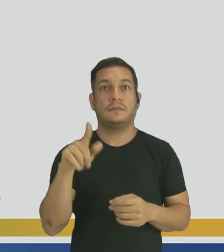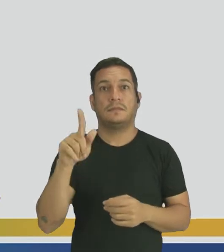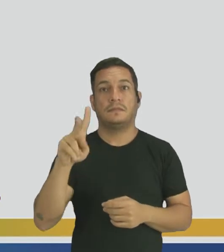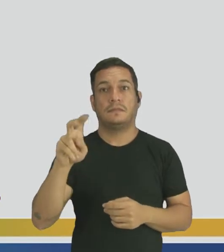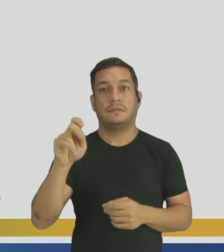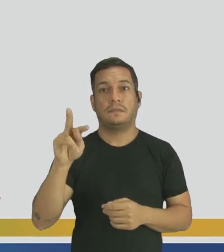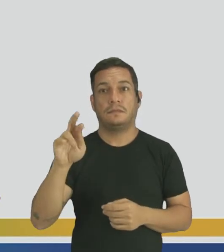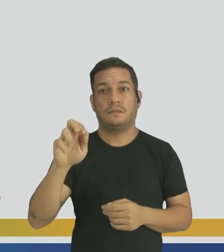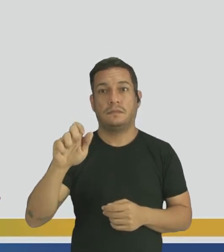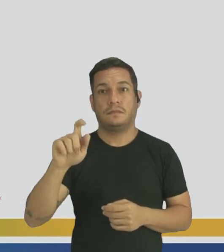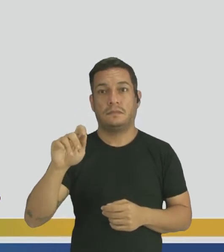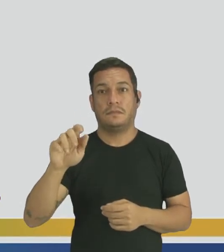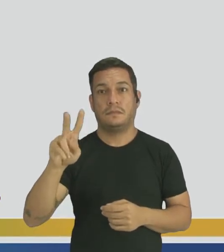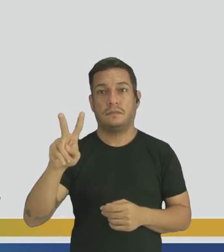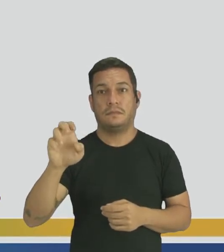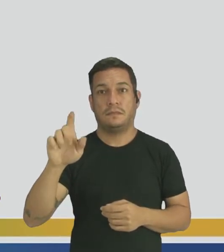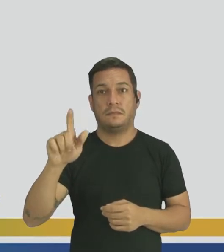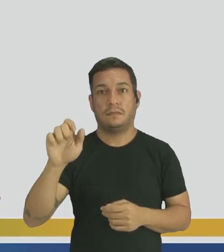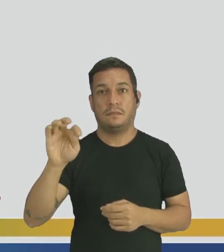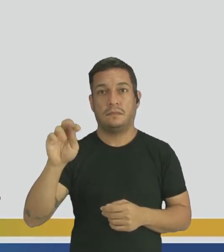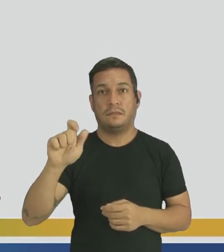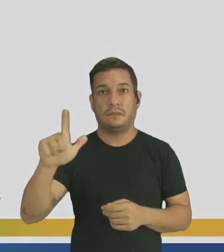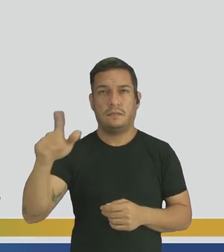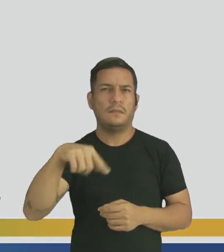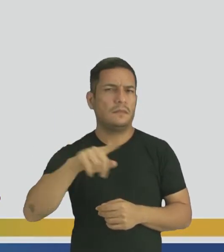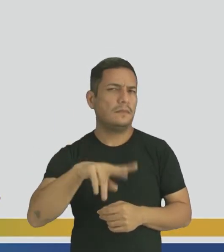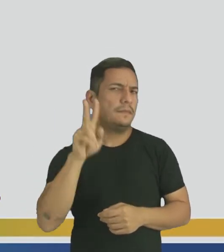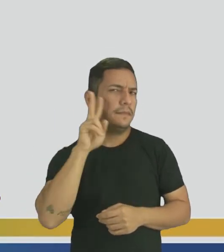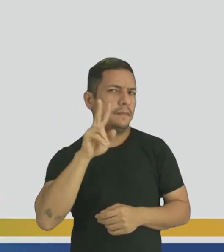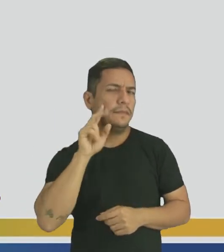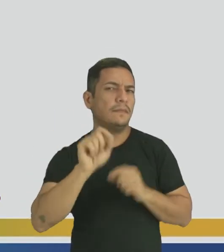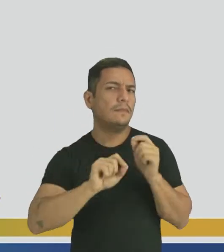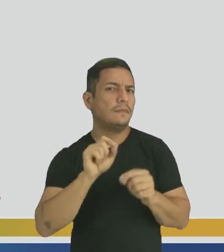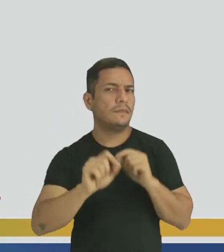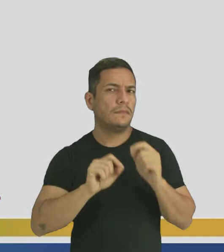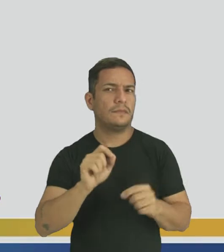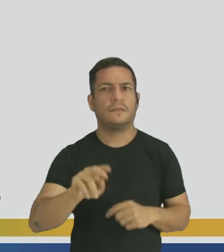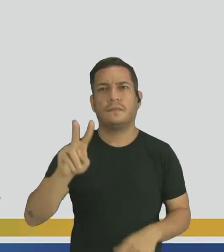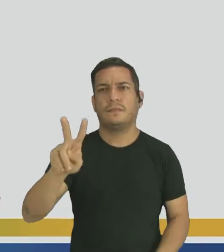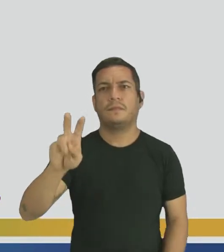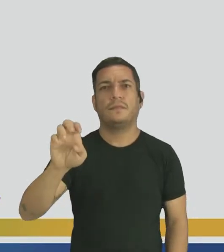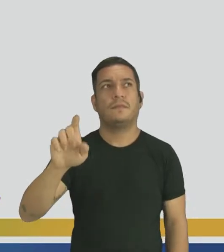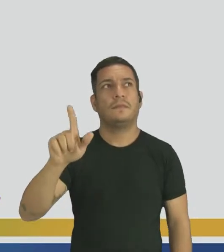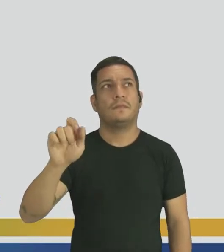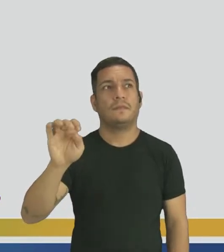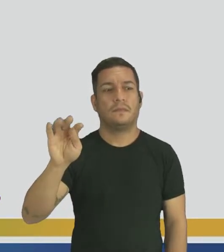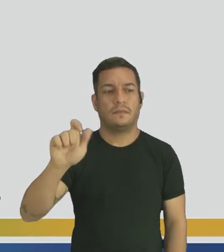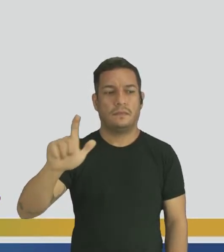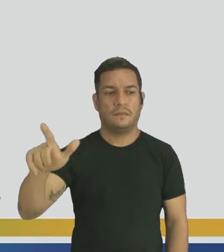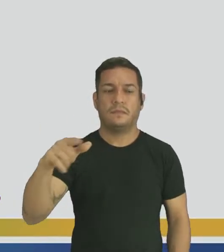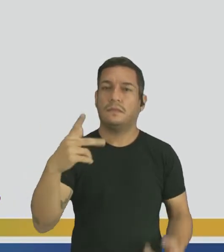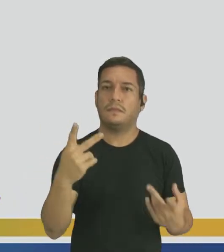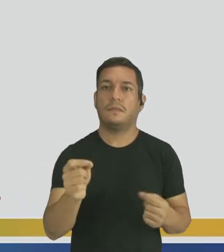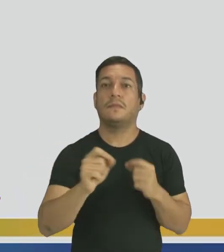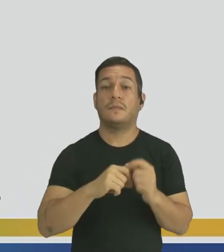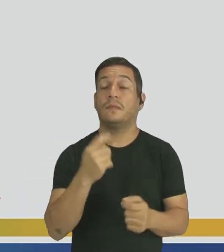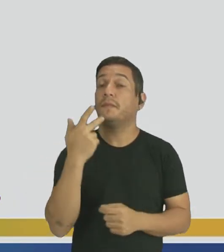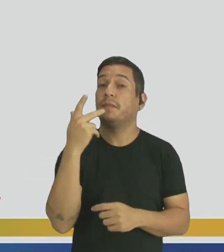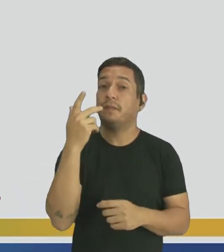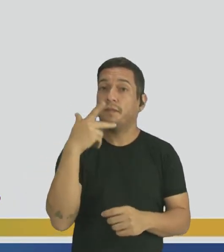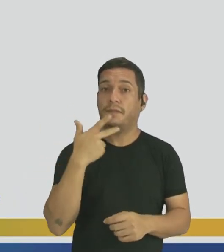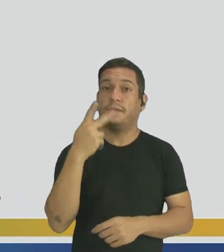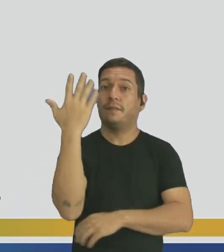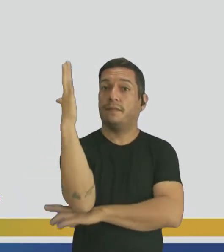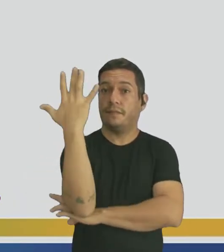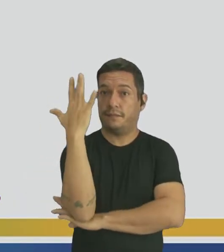de... Um vegetal, vocês lembram o que é um vegetal? Um vegetal é a mesma coisa de falar uma planta. Então, o